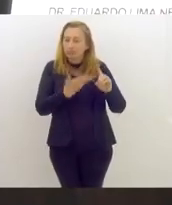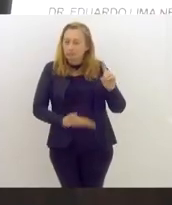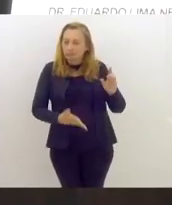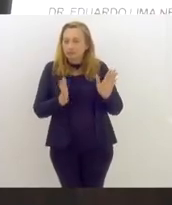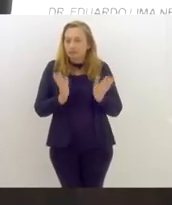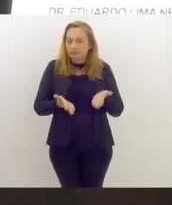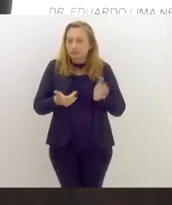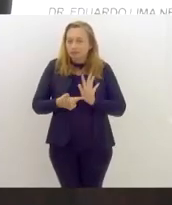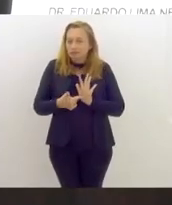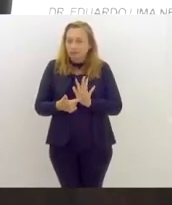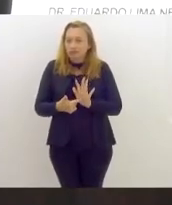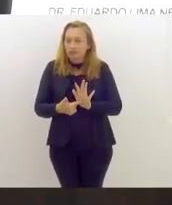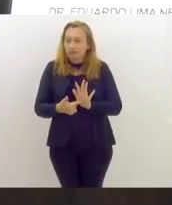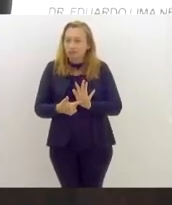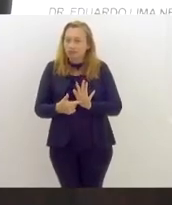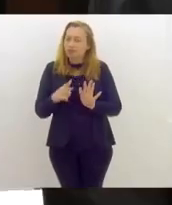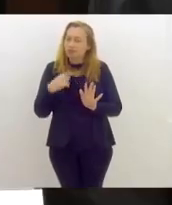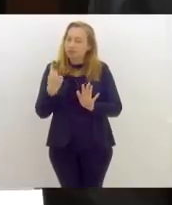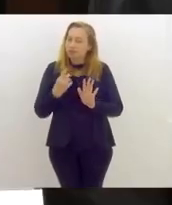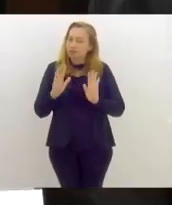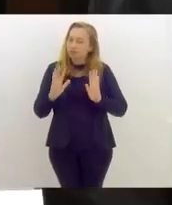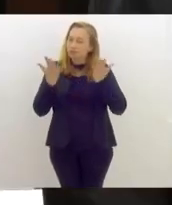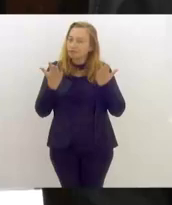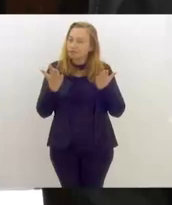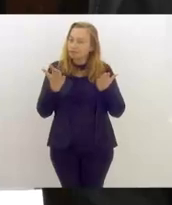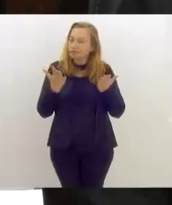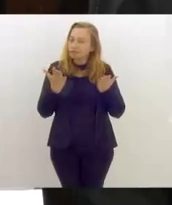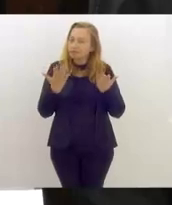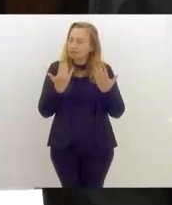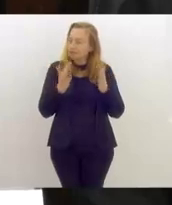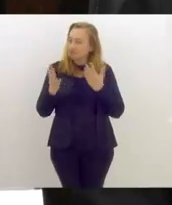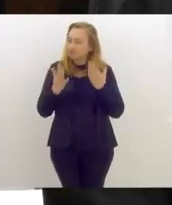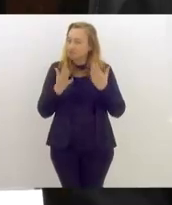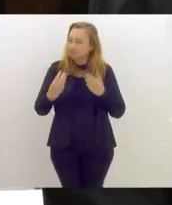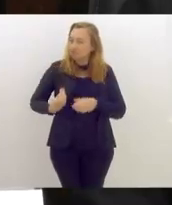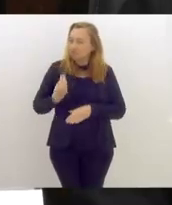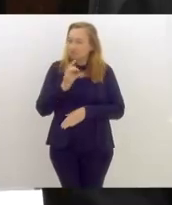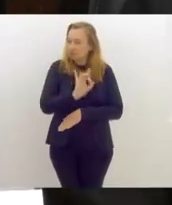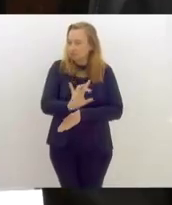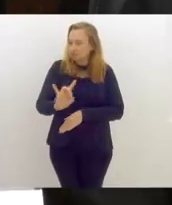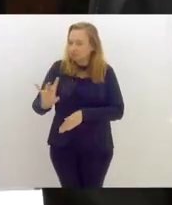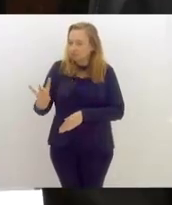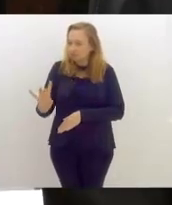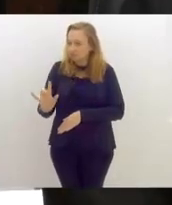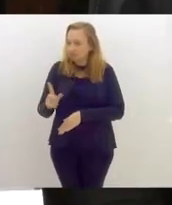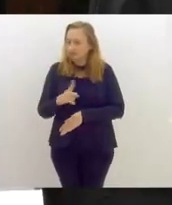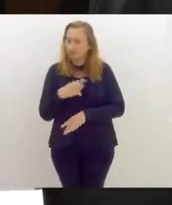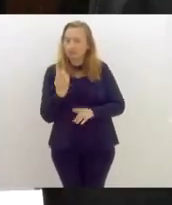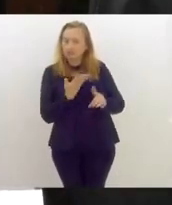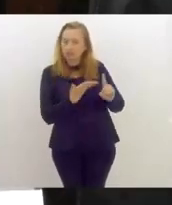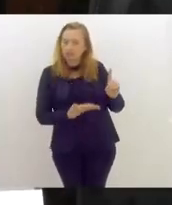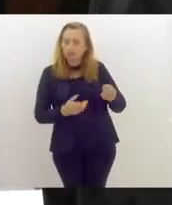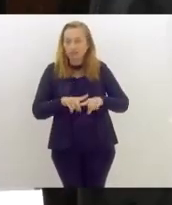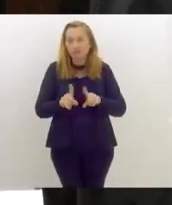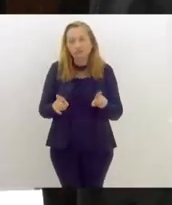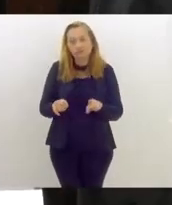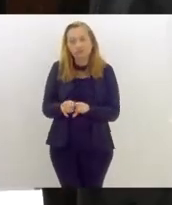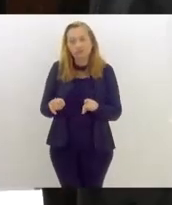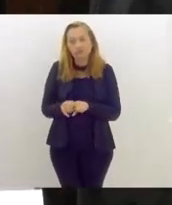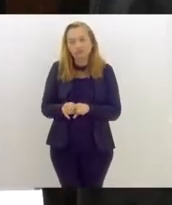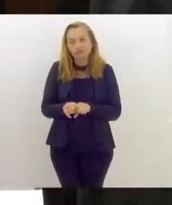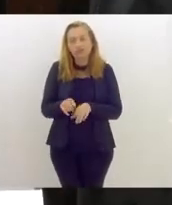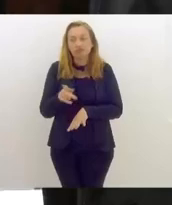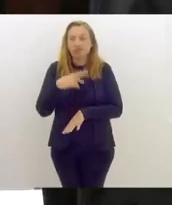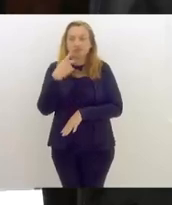que nós estamos aqui apenas para comemorar e saudar a trajetória individual de cada um dos nossos homenageados mas sobretudo